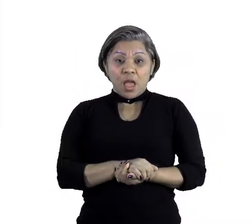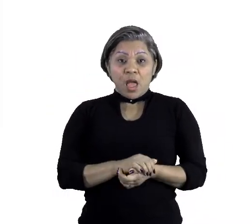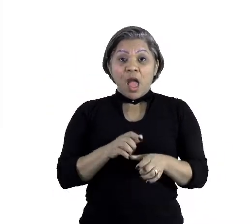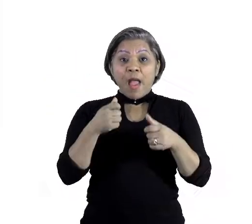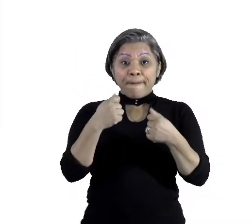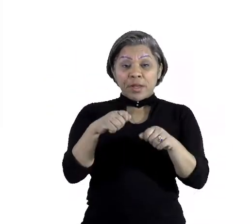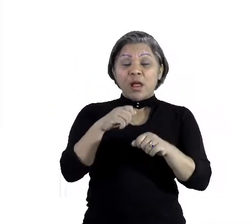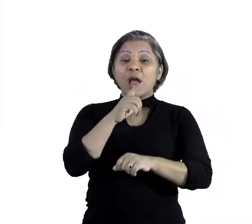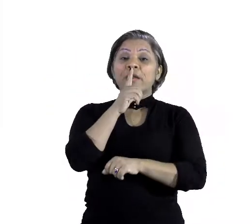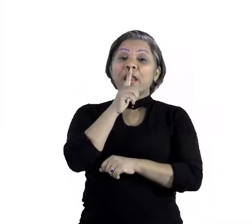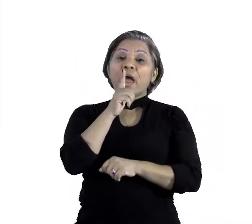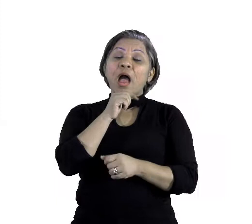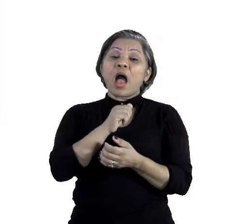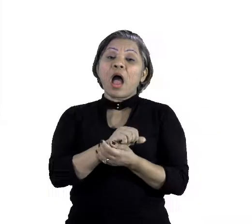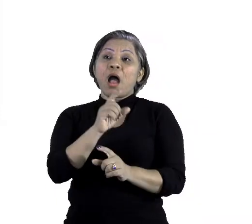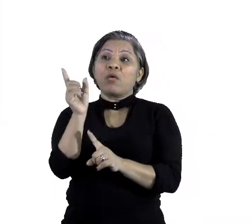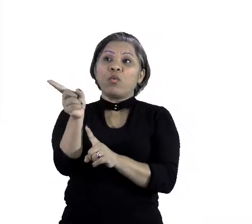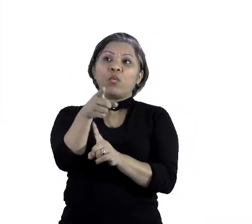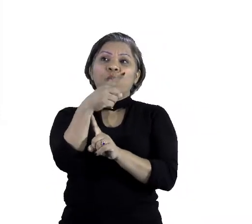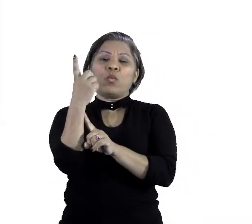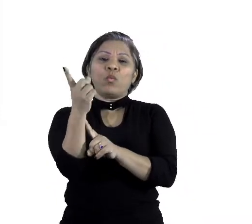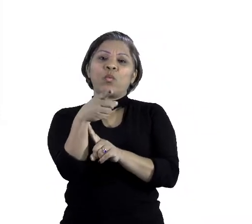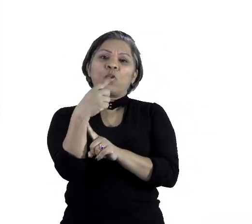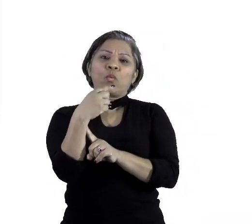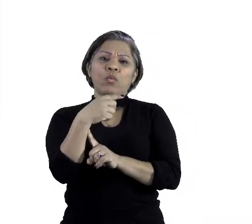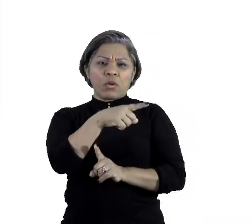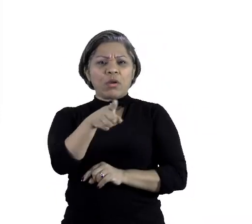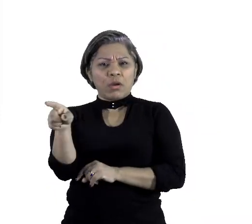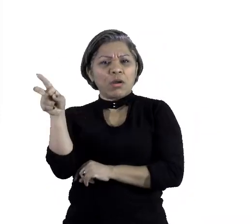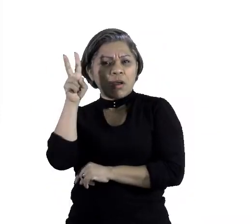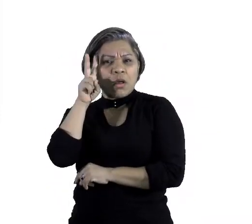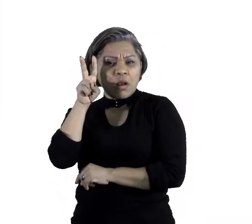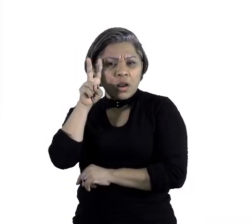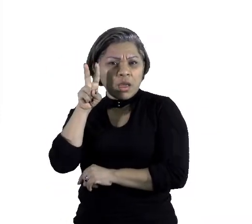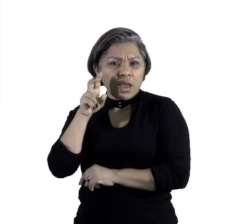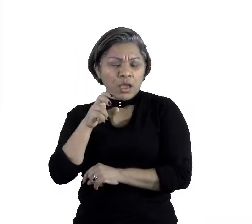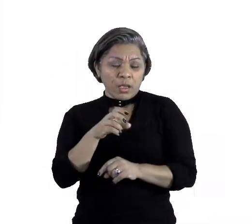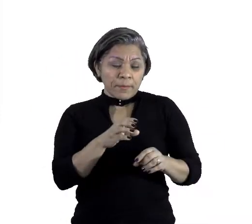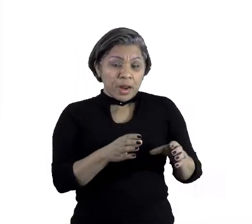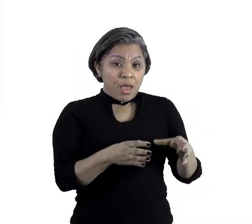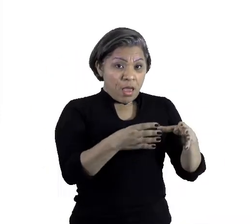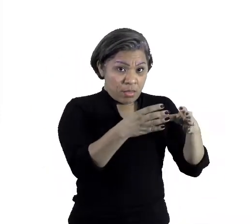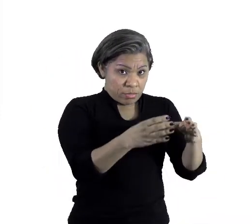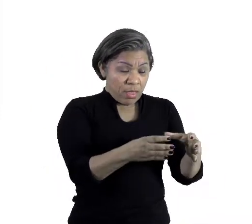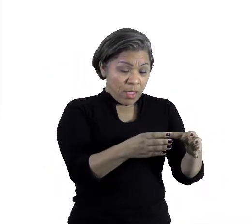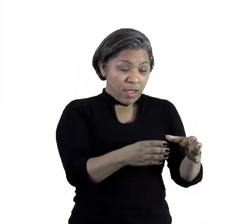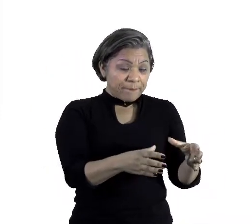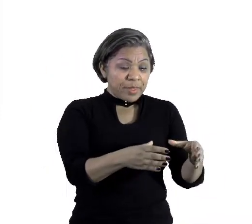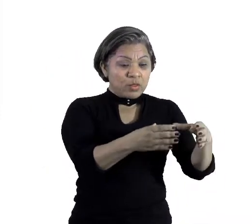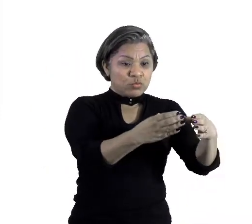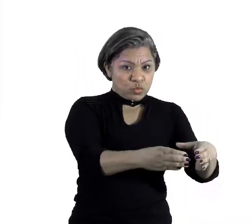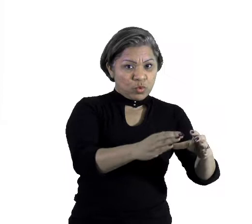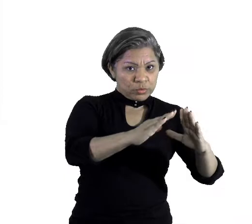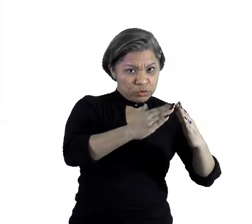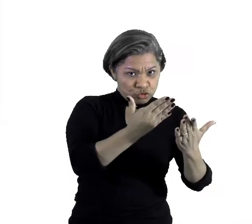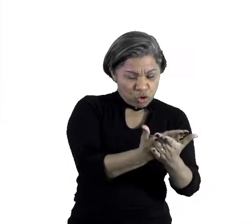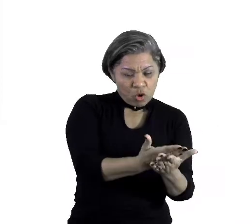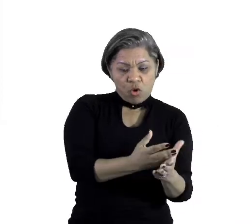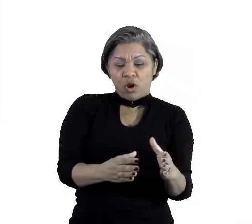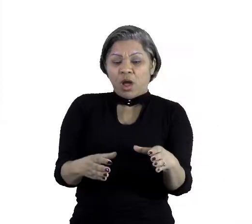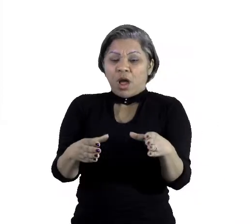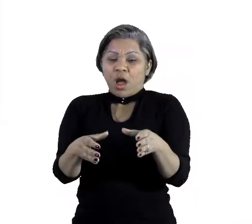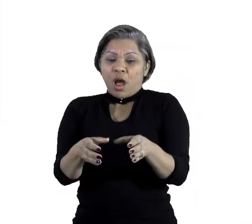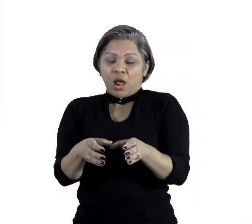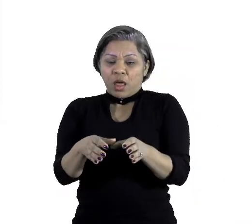por cima, né? Que você lembra aí no canteiro da escola, da sua casa, que usa muito a irrigação